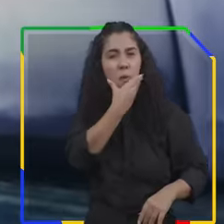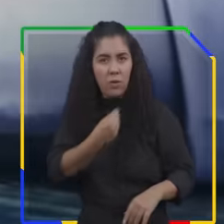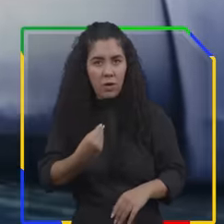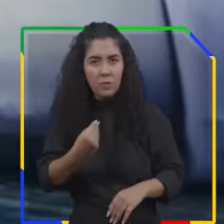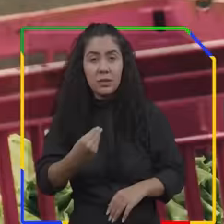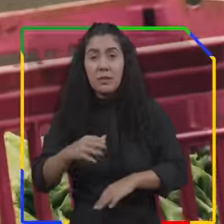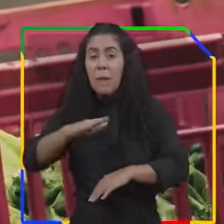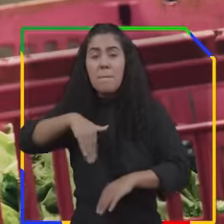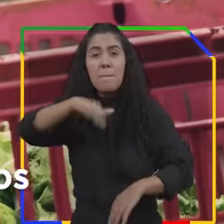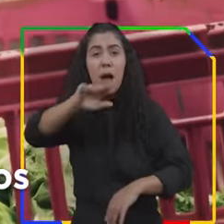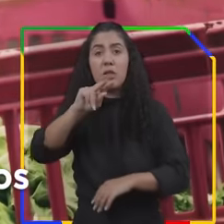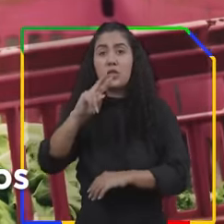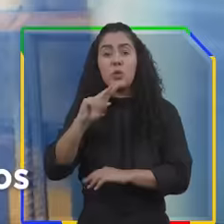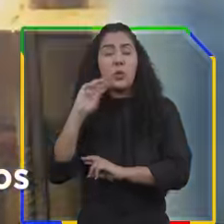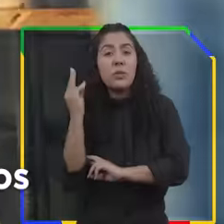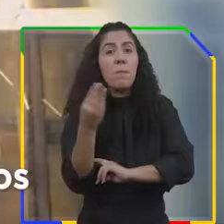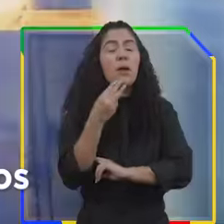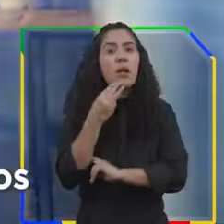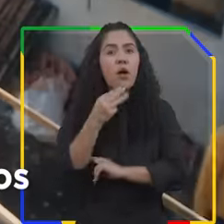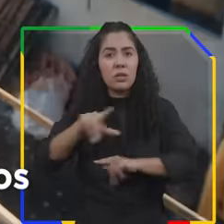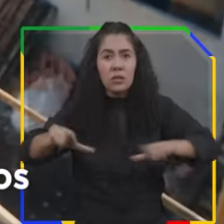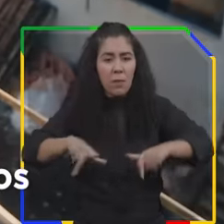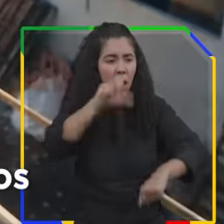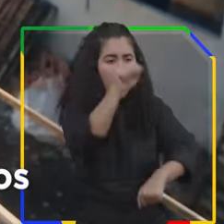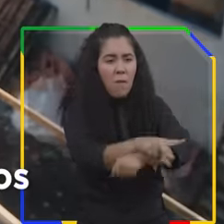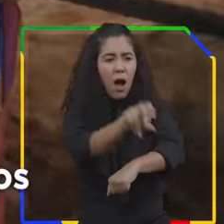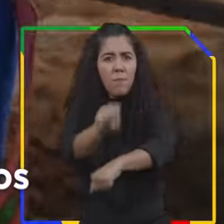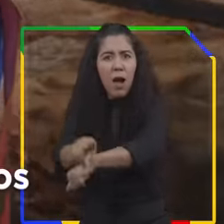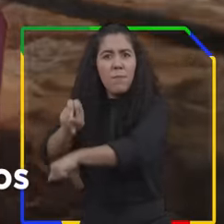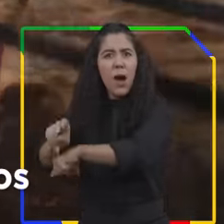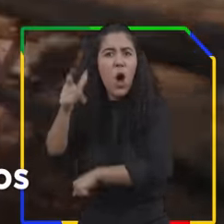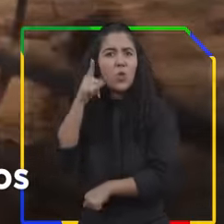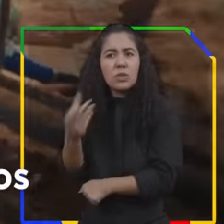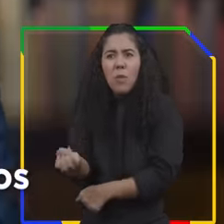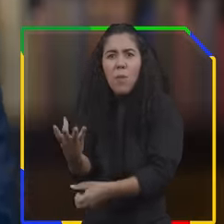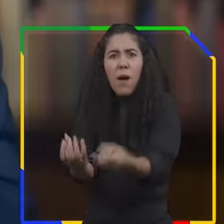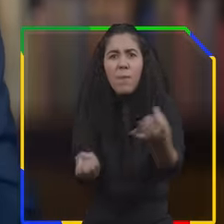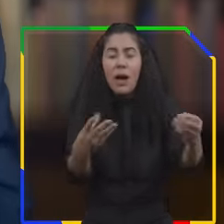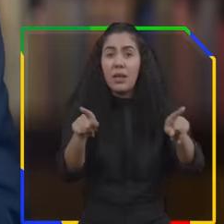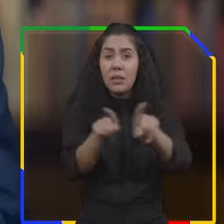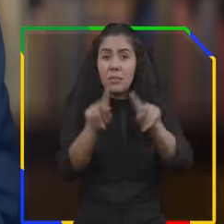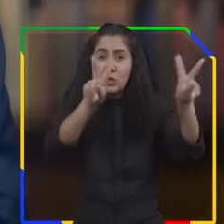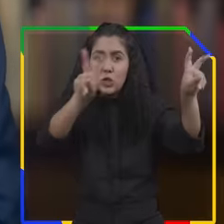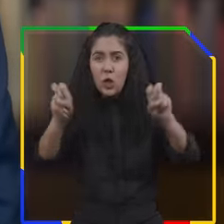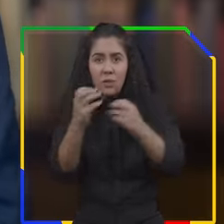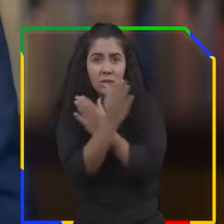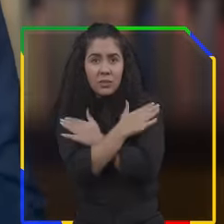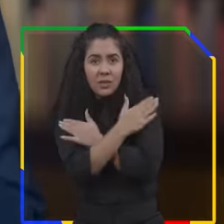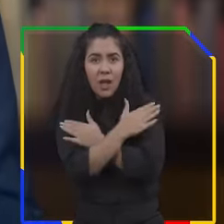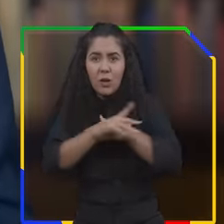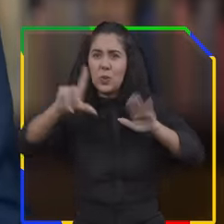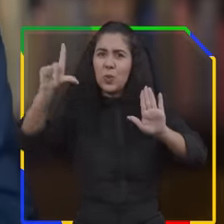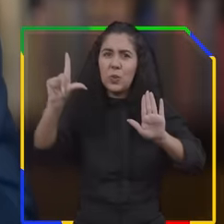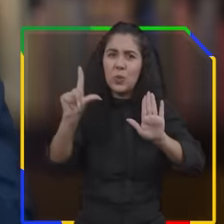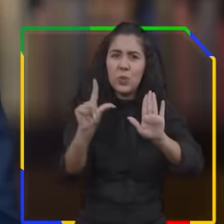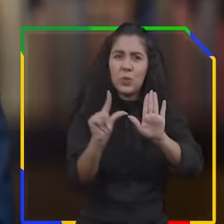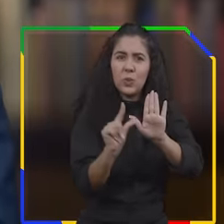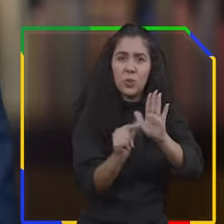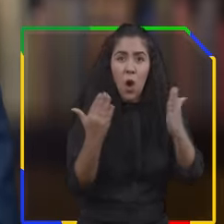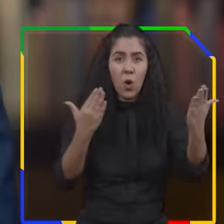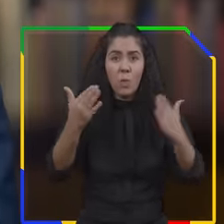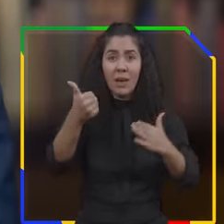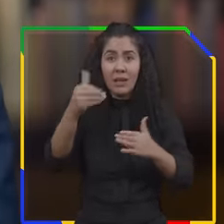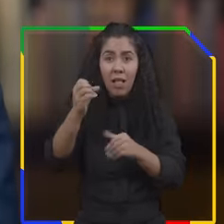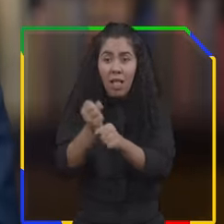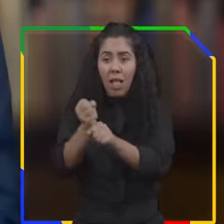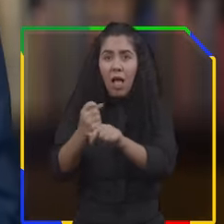homens. Mais de 2 milhões e 700 mil empregos formais foram criados e a taxa de desemprego é a menor dos últimos